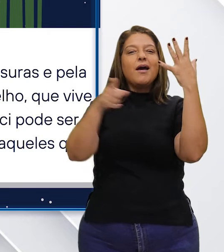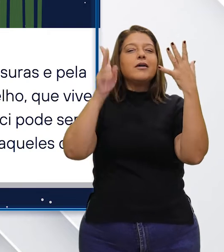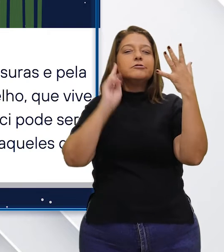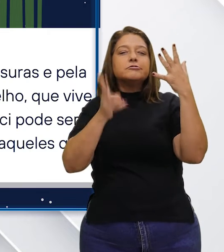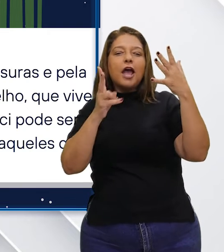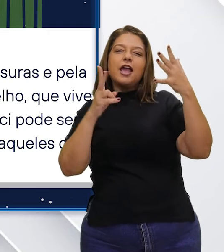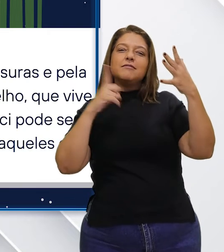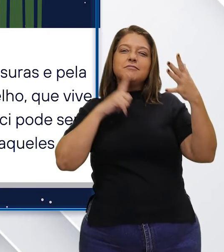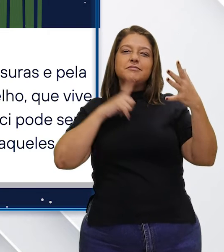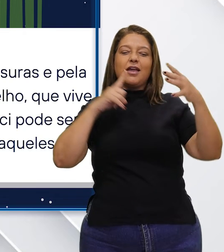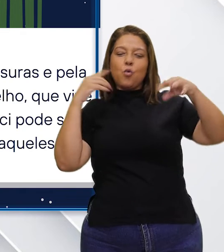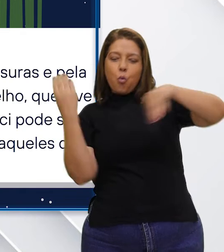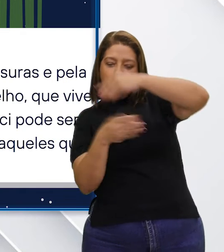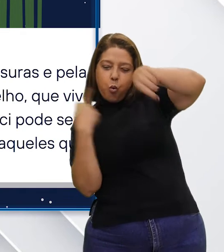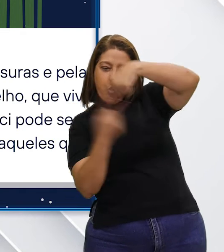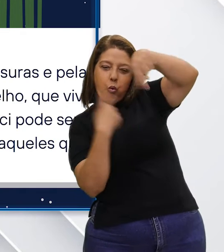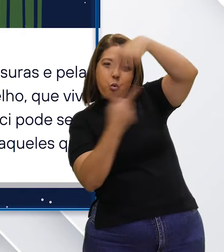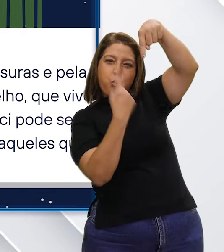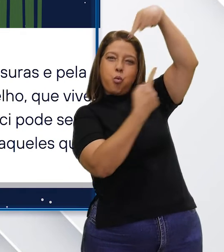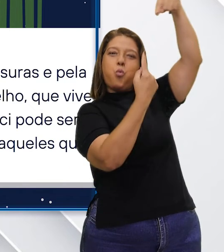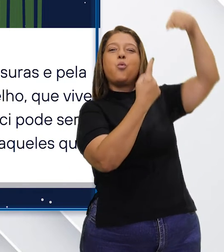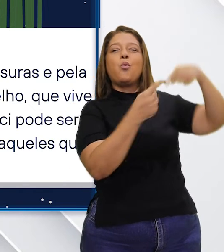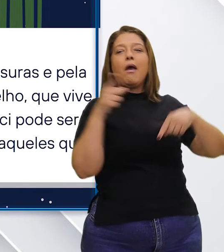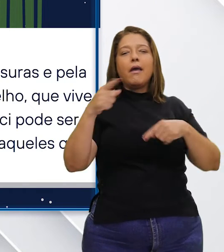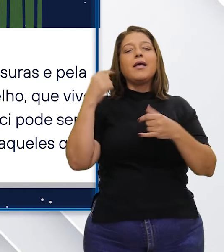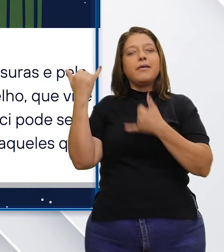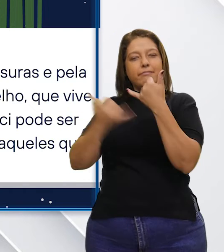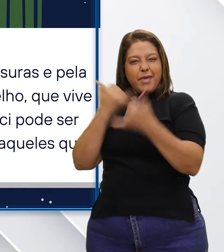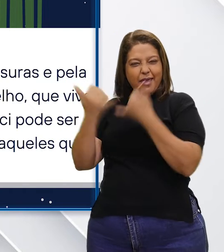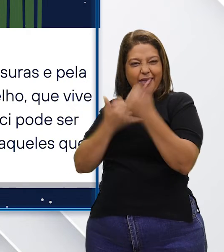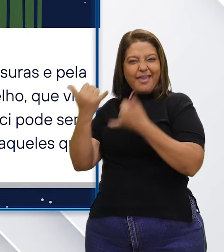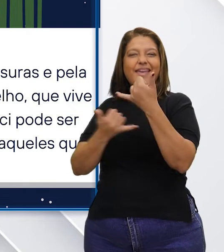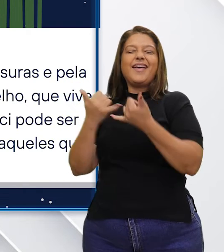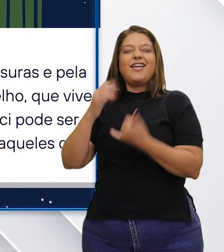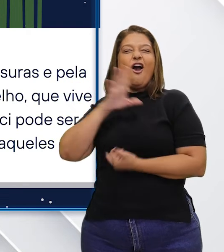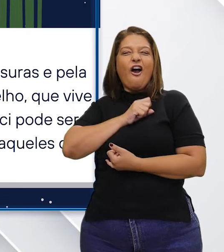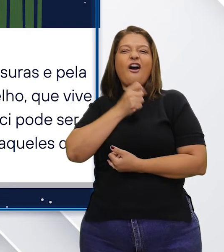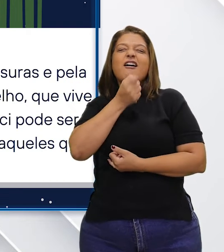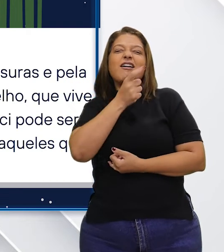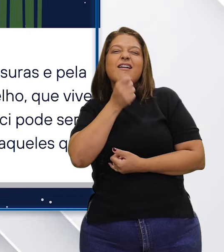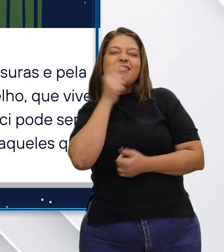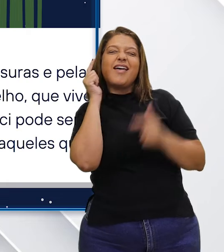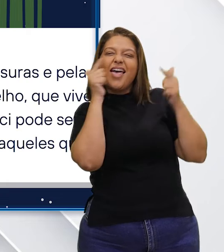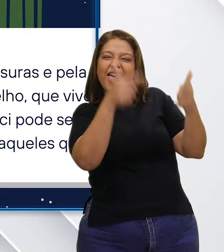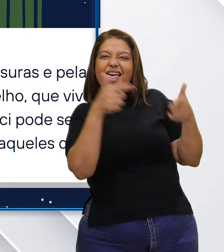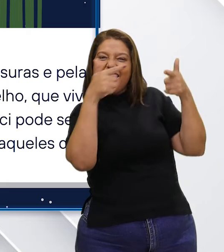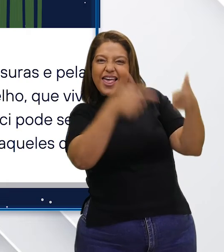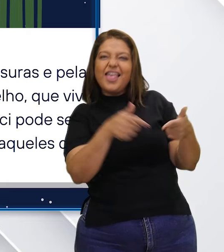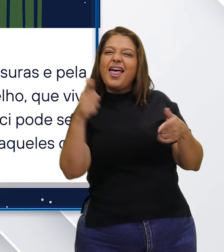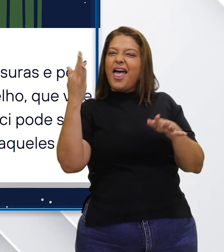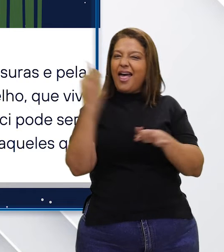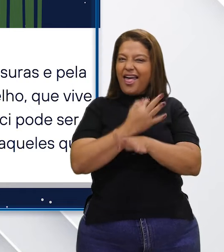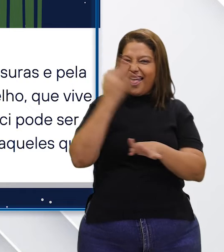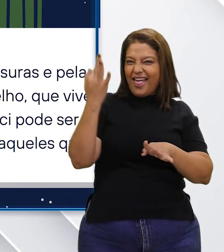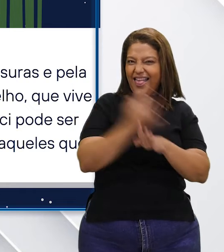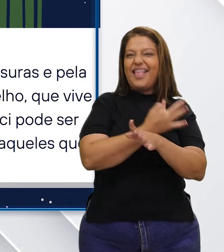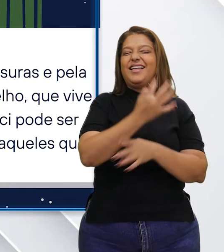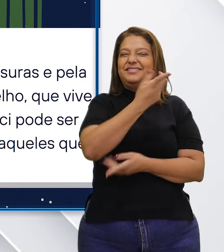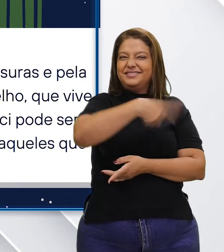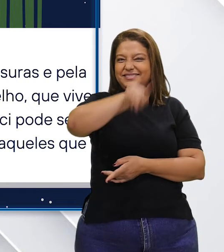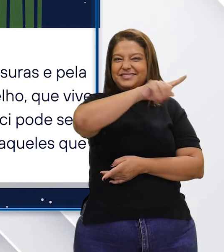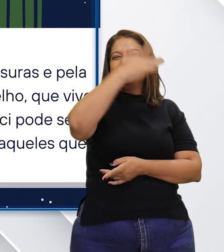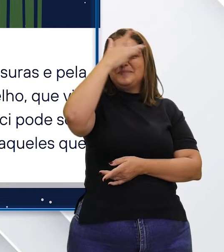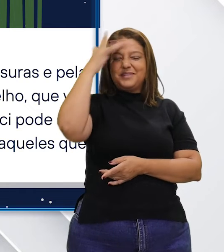em montar redemoinhos. Apesar de brincalhão, o Saci pode ser travesso e